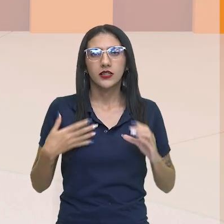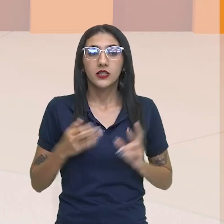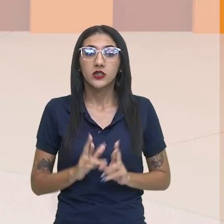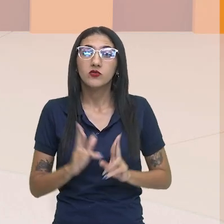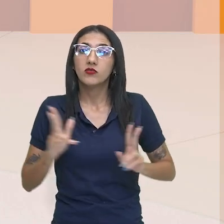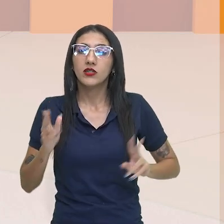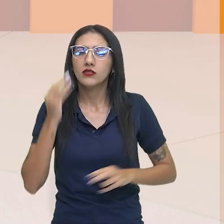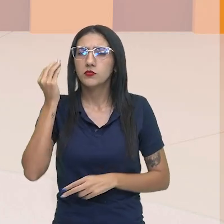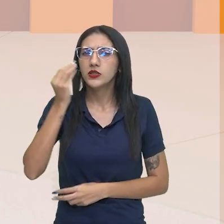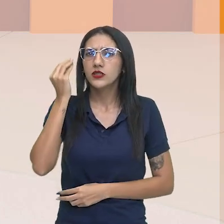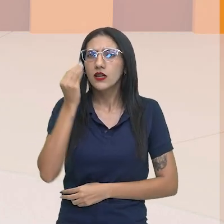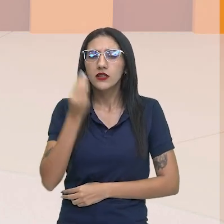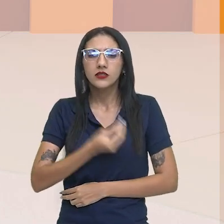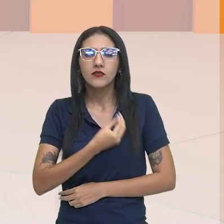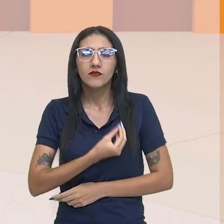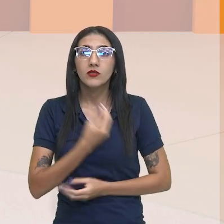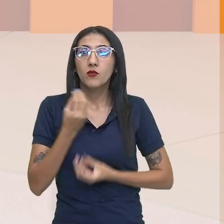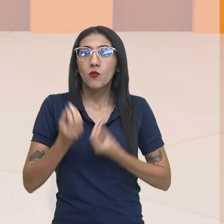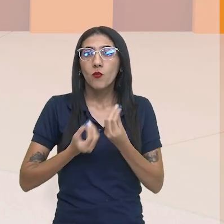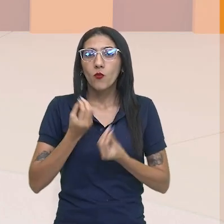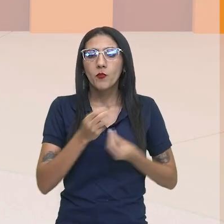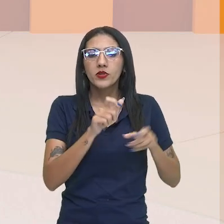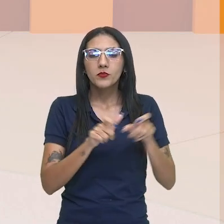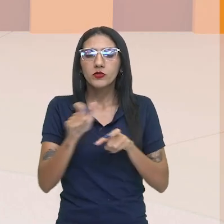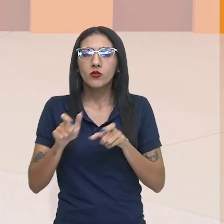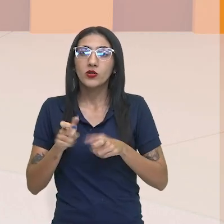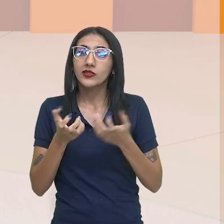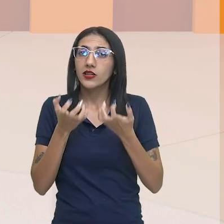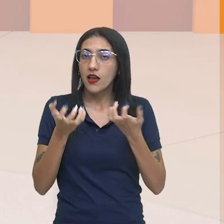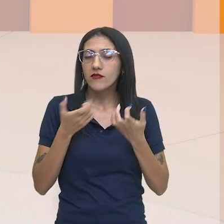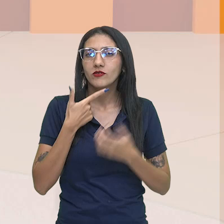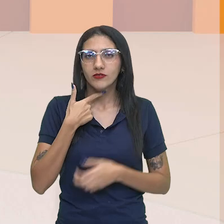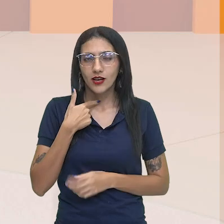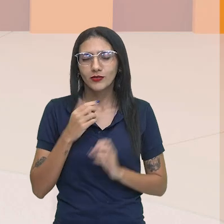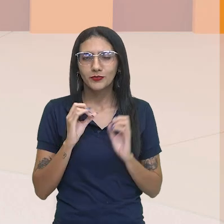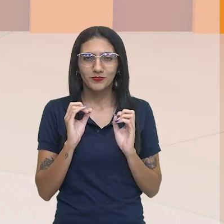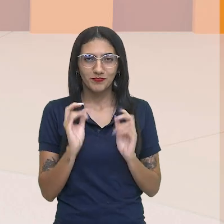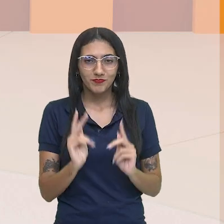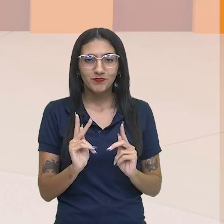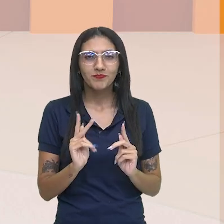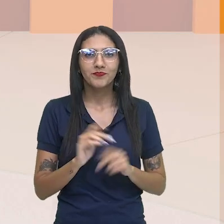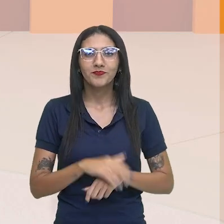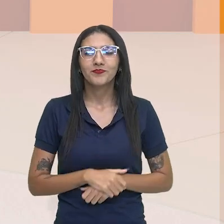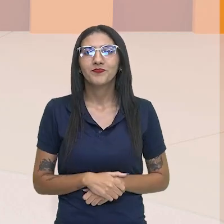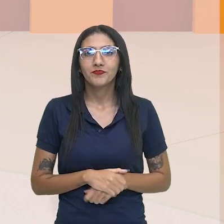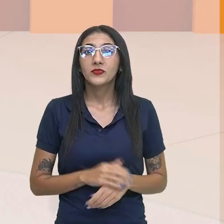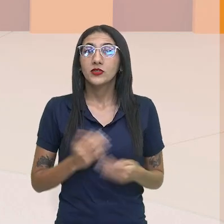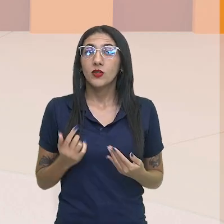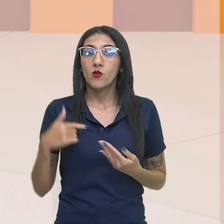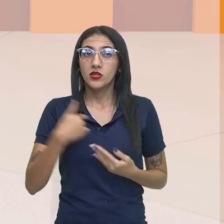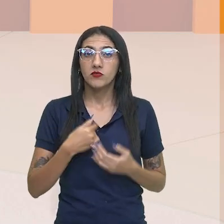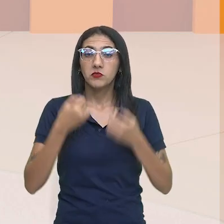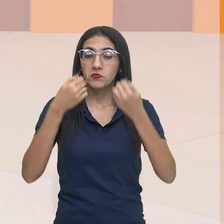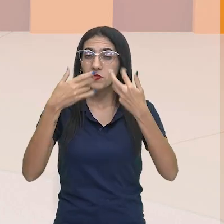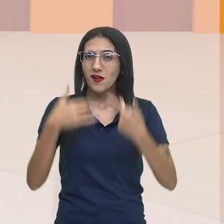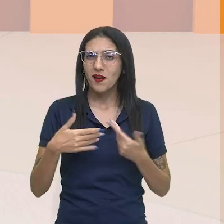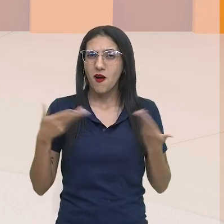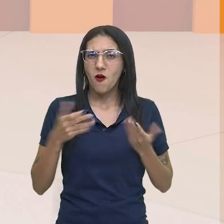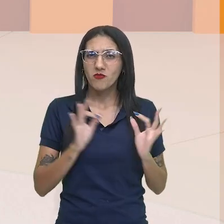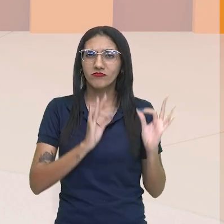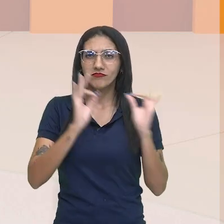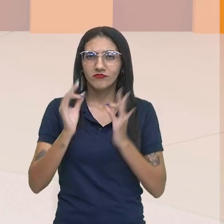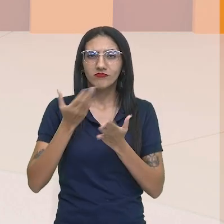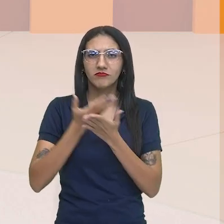vivências das pessoas, e como que as pessoas vivem e como que elas querem viver. Beleza, pessoal? Então a gente vai tratar essa aula aqui tentando